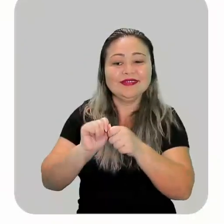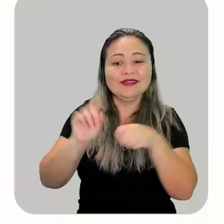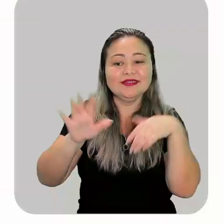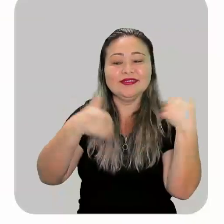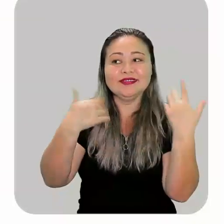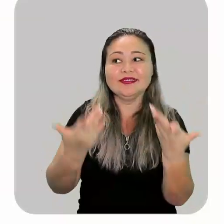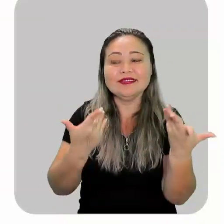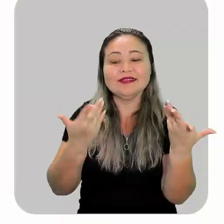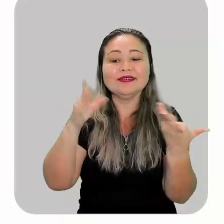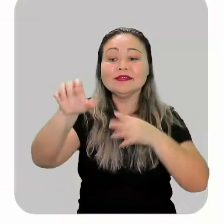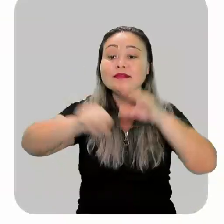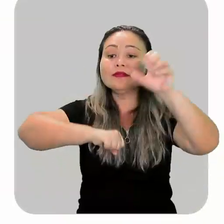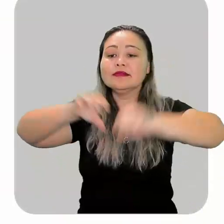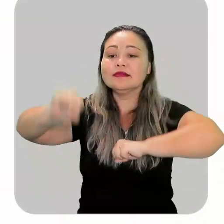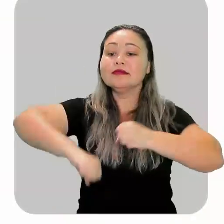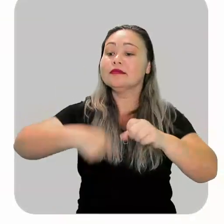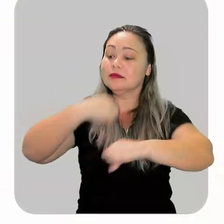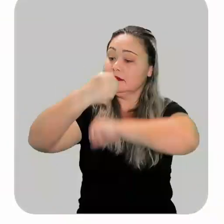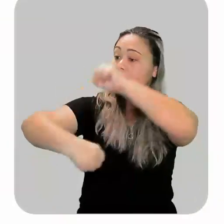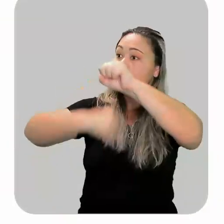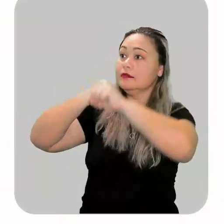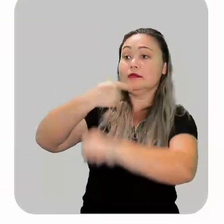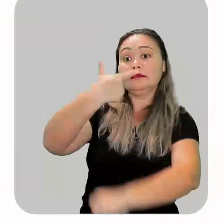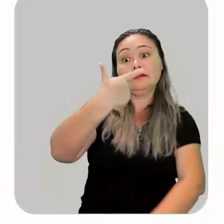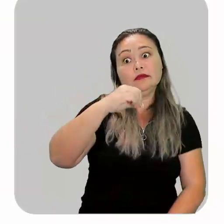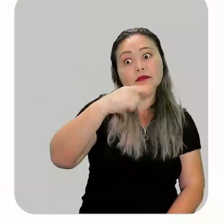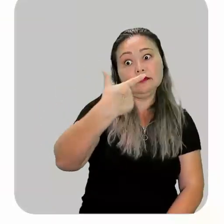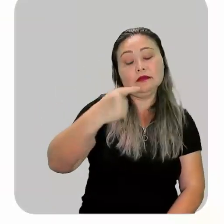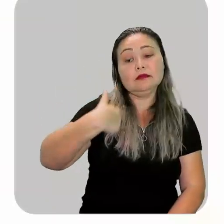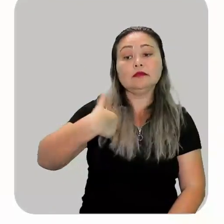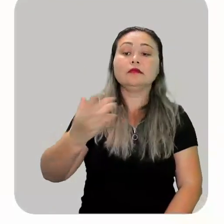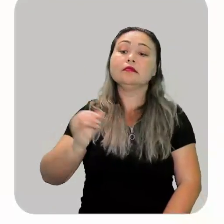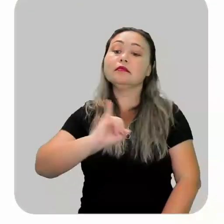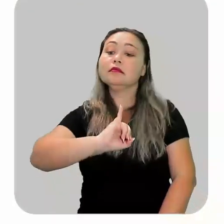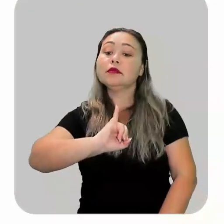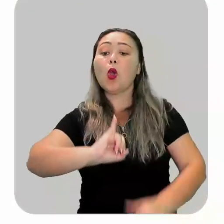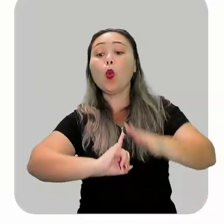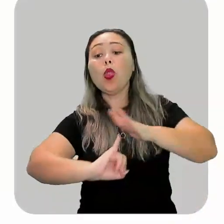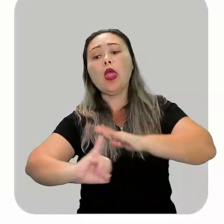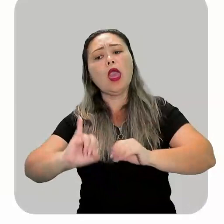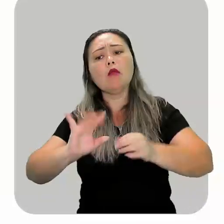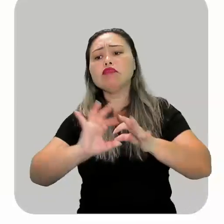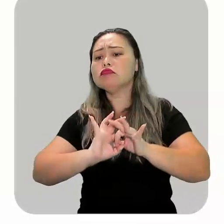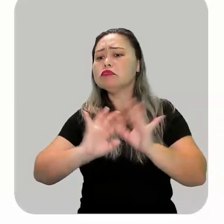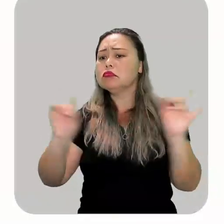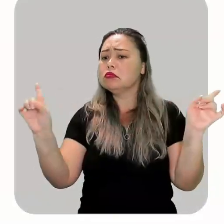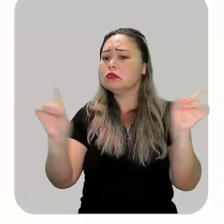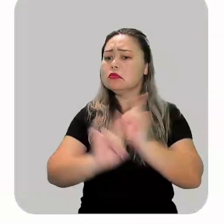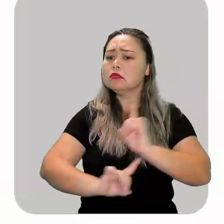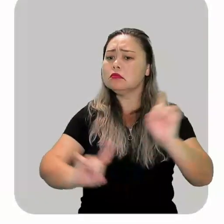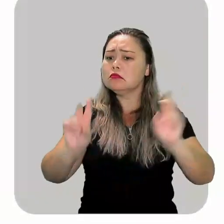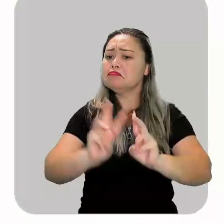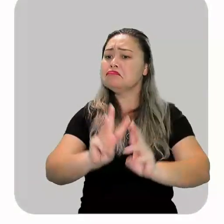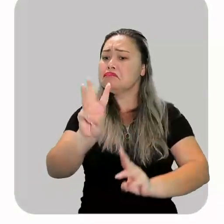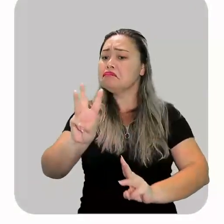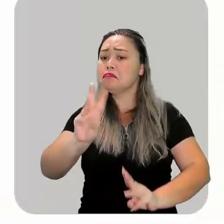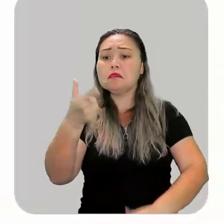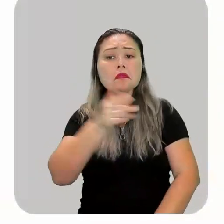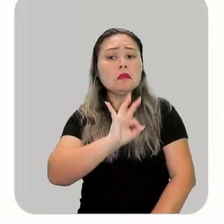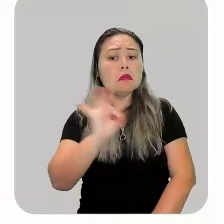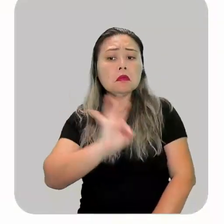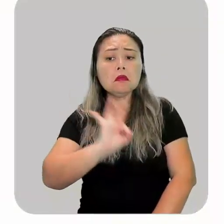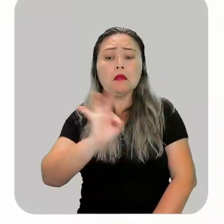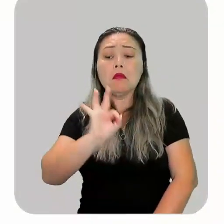E aí nós fomos atrás das questões de 2020. Só que o INEP ainda não disponibilizou no site as questões, a prova de 2020, até